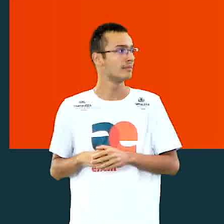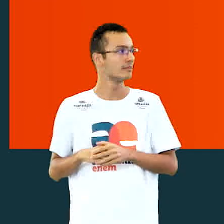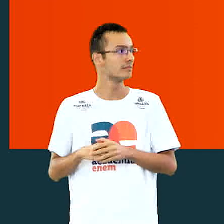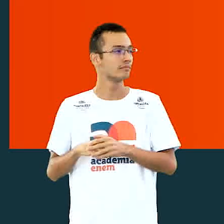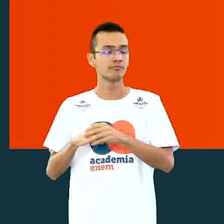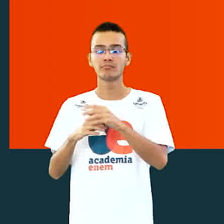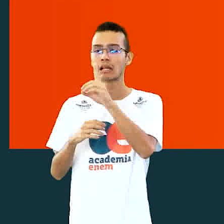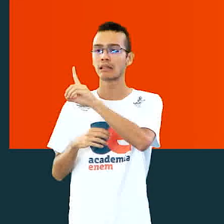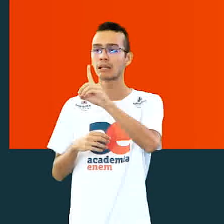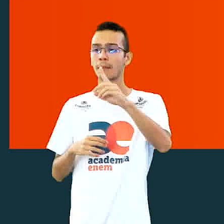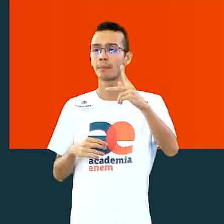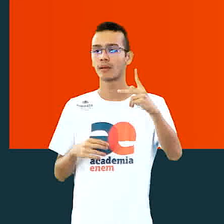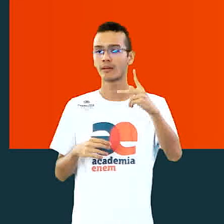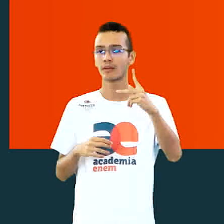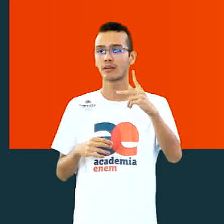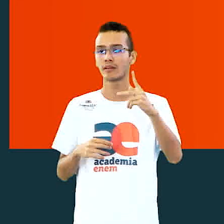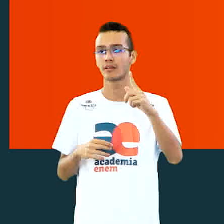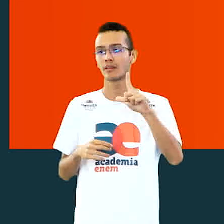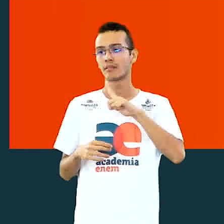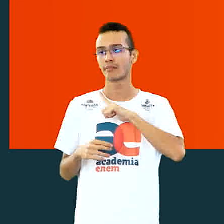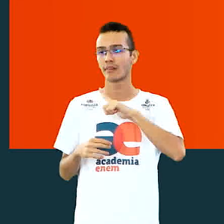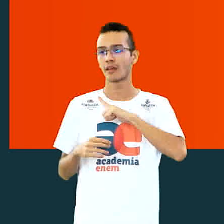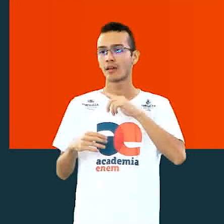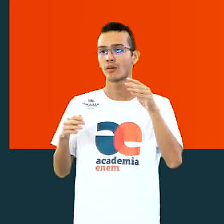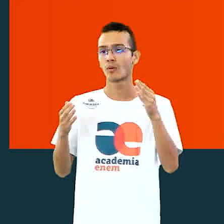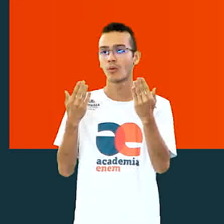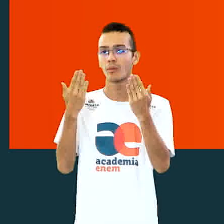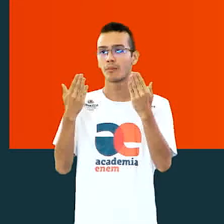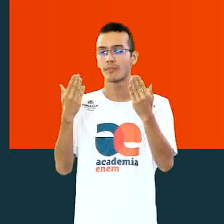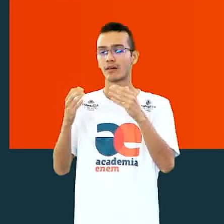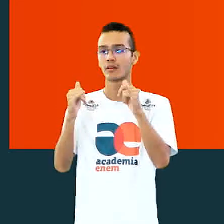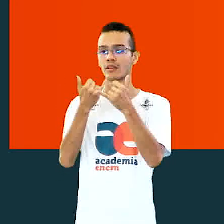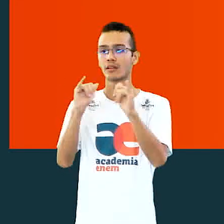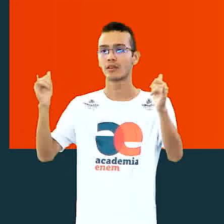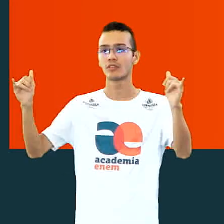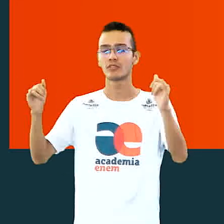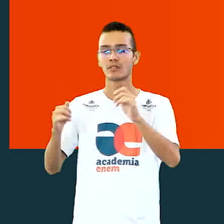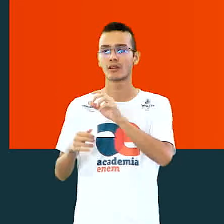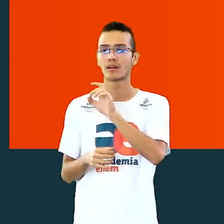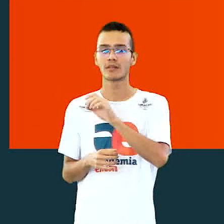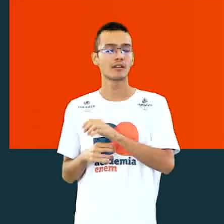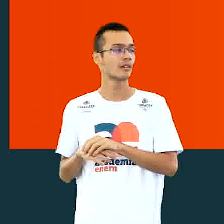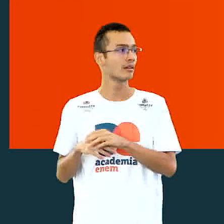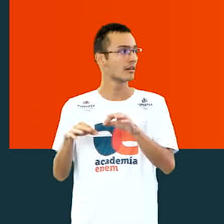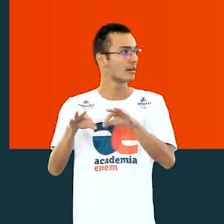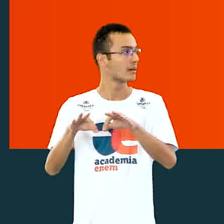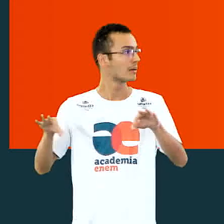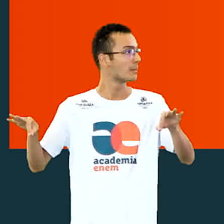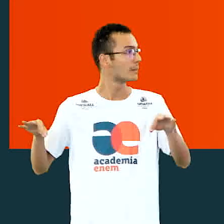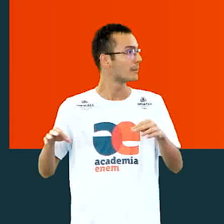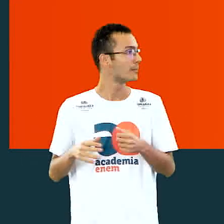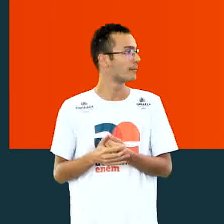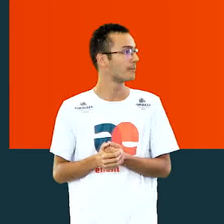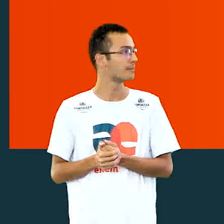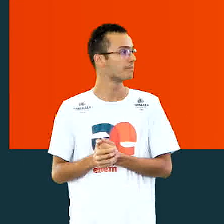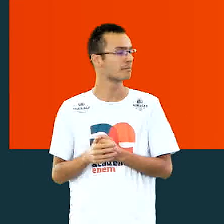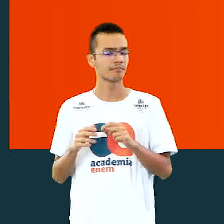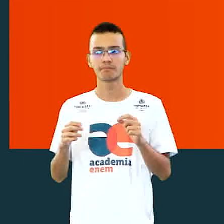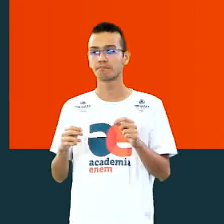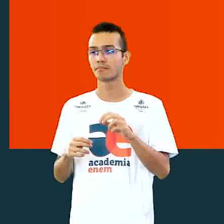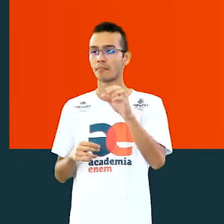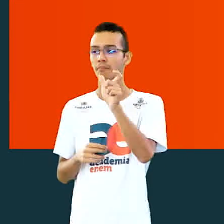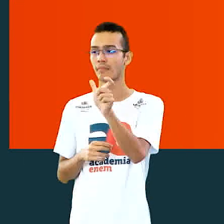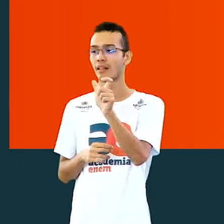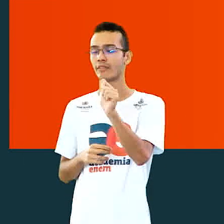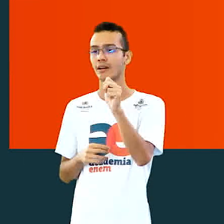correspondente à quantidade de energia necessária para o deslocamento de 1 metro. Dessa forma, análoga. O que é